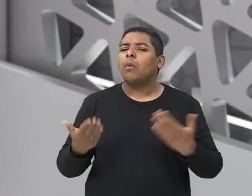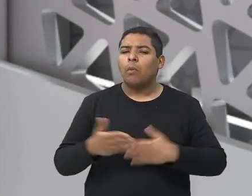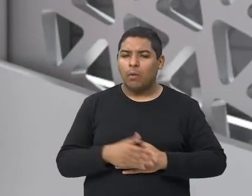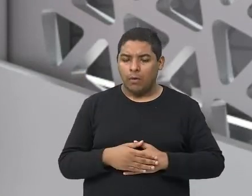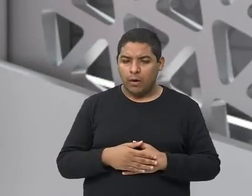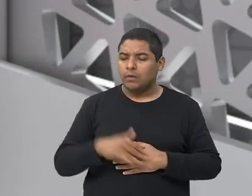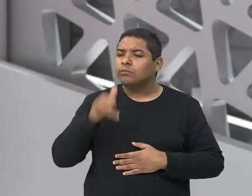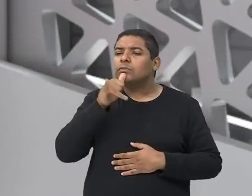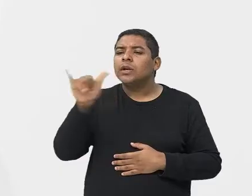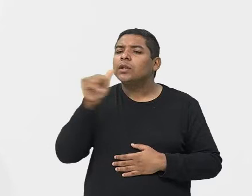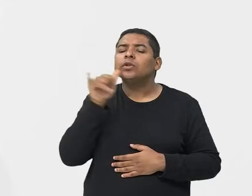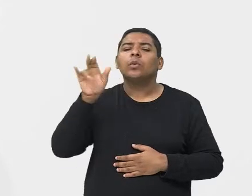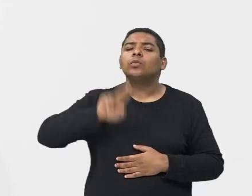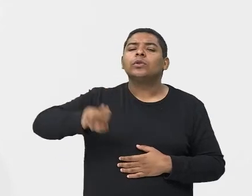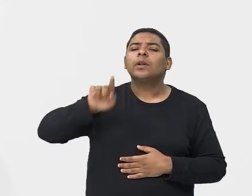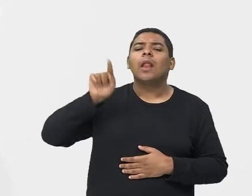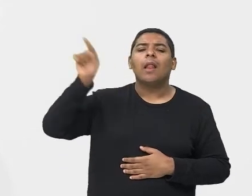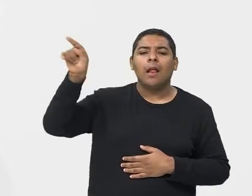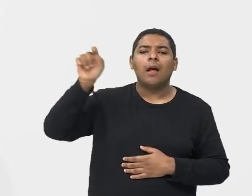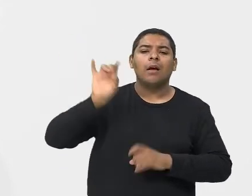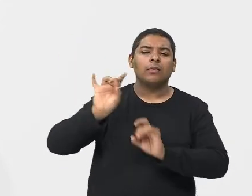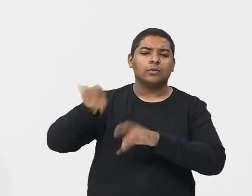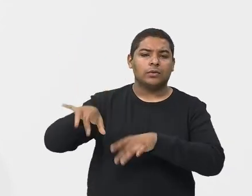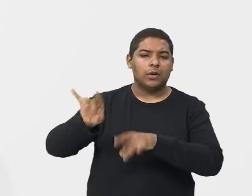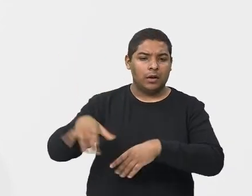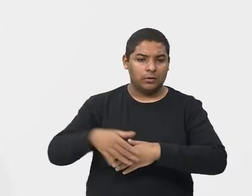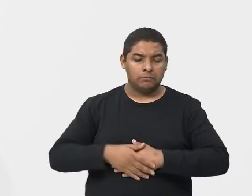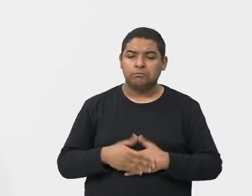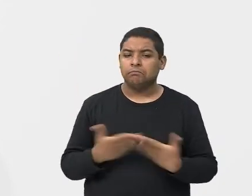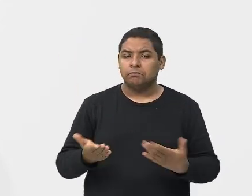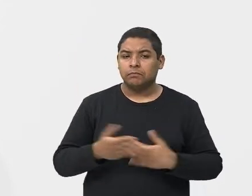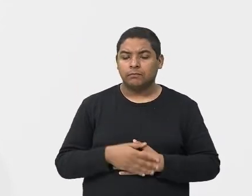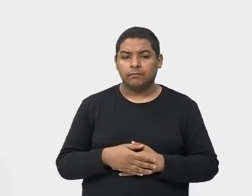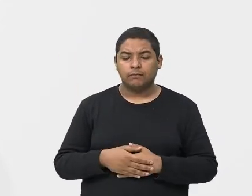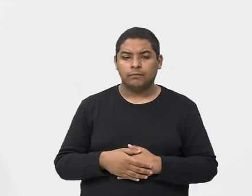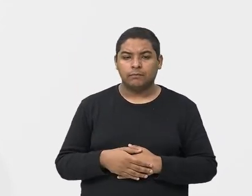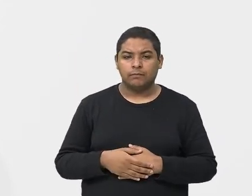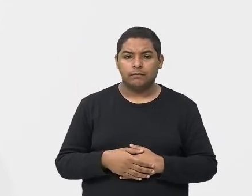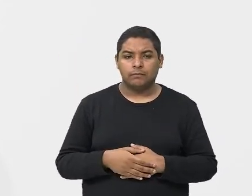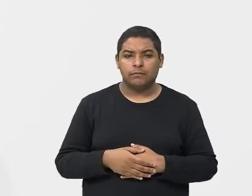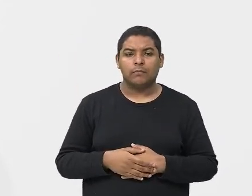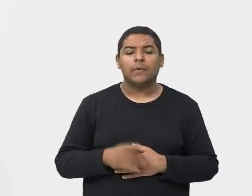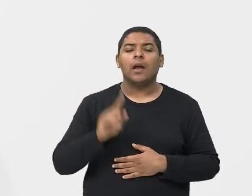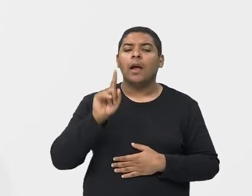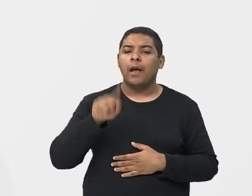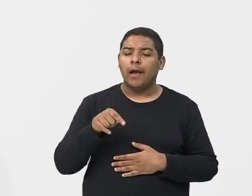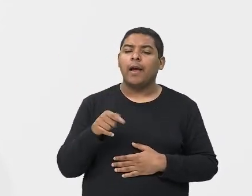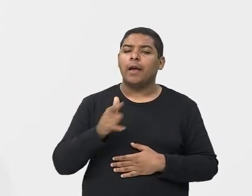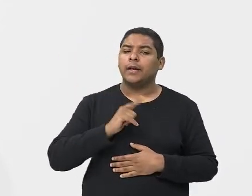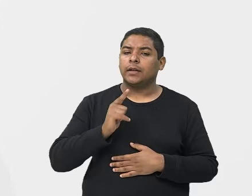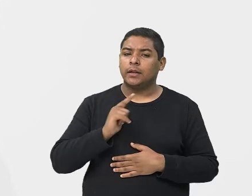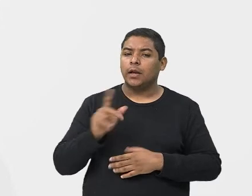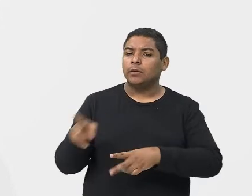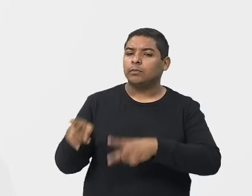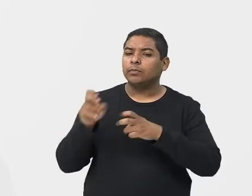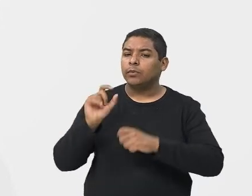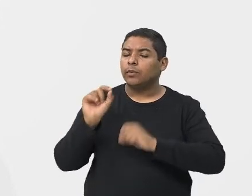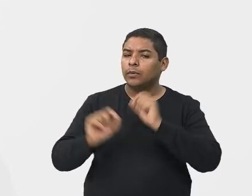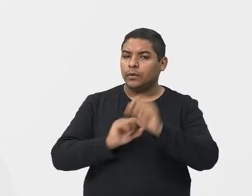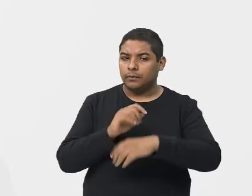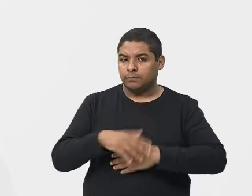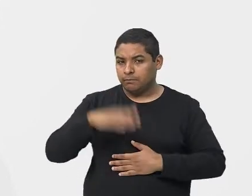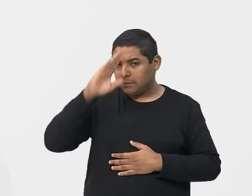são utilizadas lá na Austrália. Então, a fonte de energia na Austrália, ela vai ser obtida principalmente